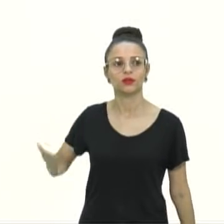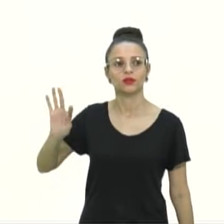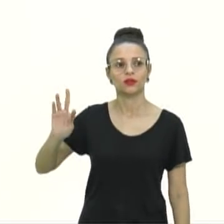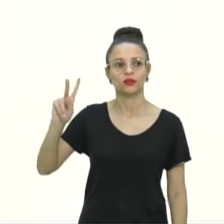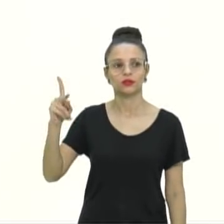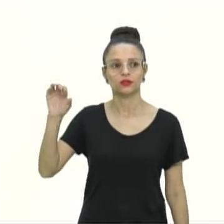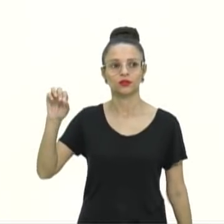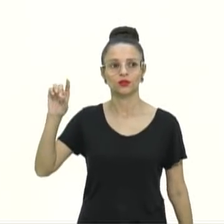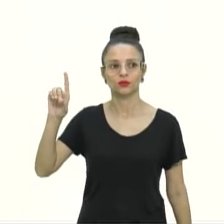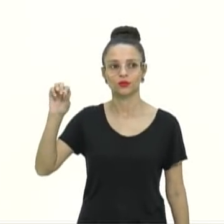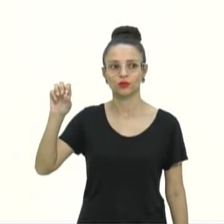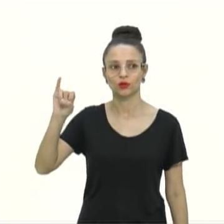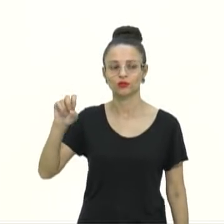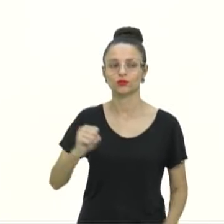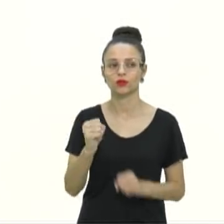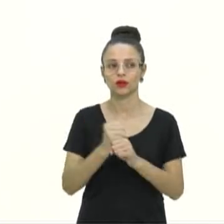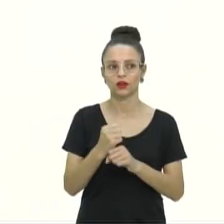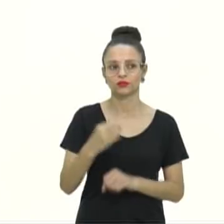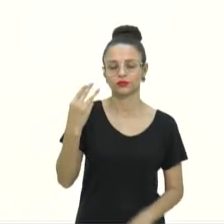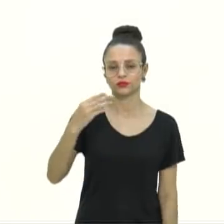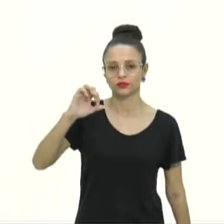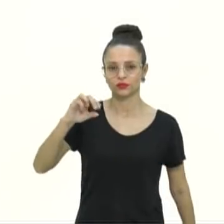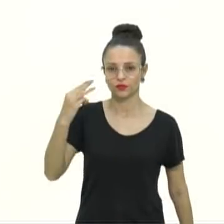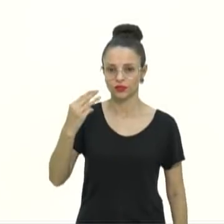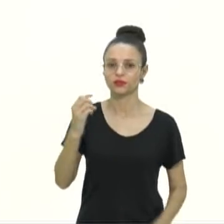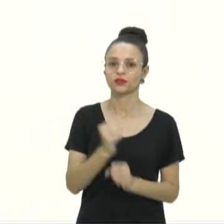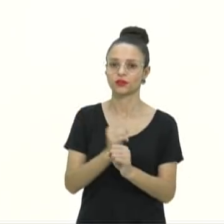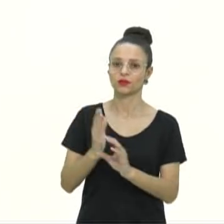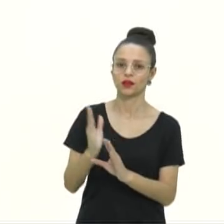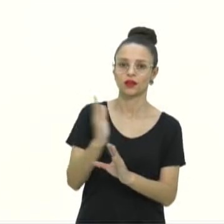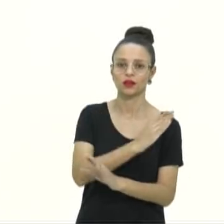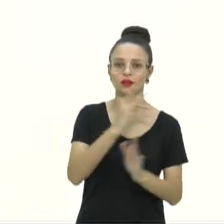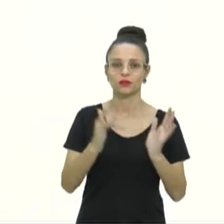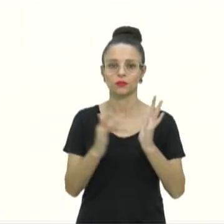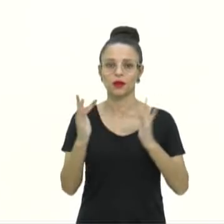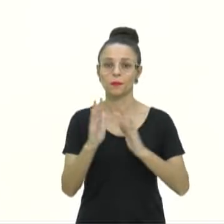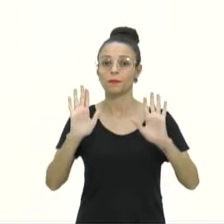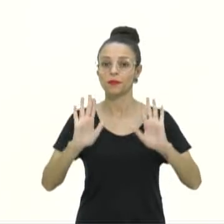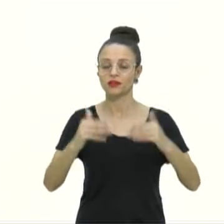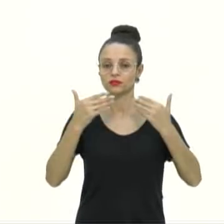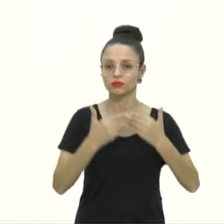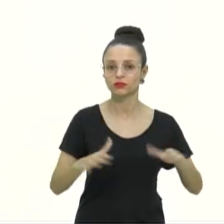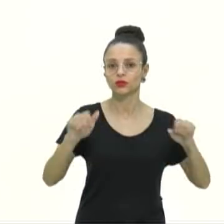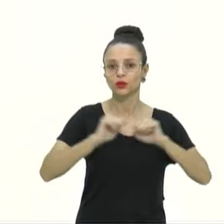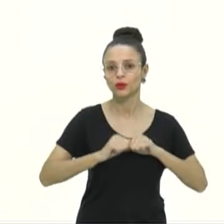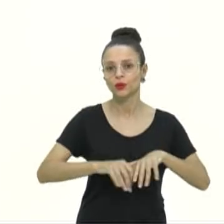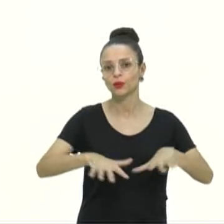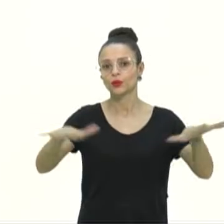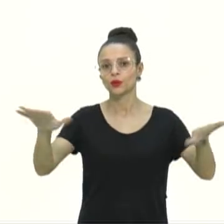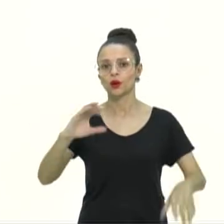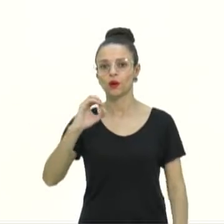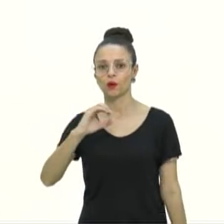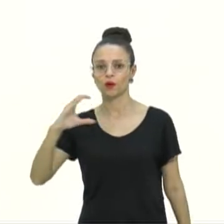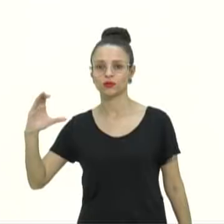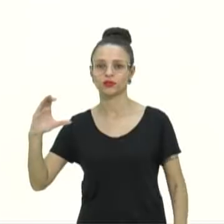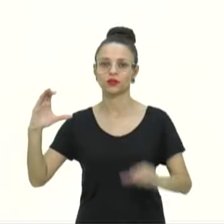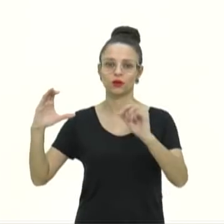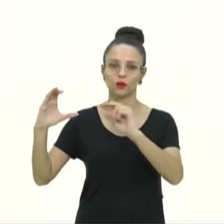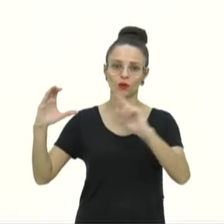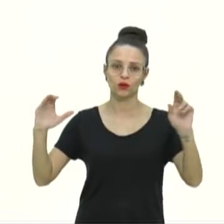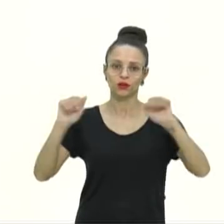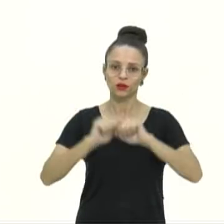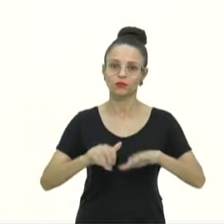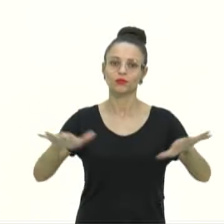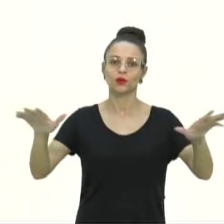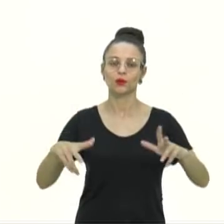393 anos depois de Cristo. No entanto, em virtude da extensão do Império Romano, dividido entre Ocidente e Oriente, a disseminação